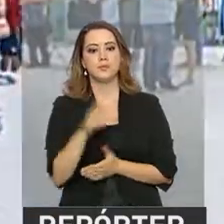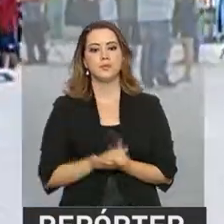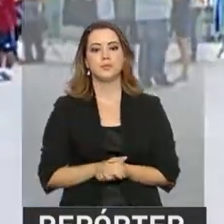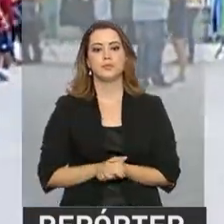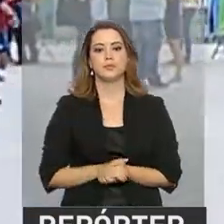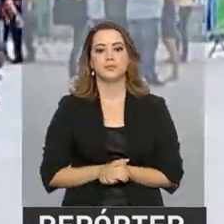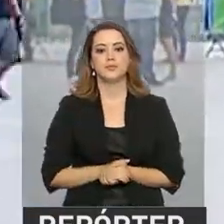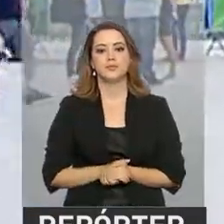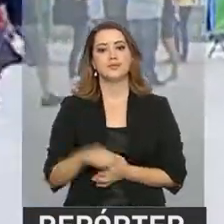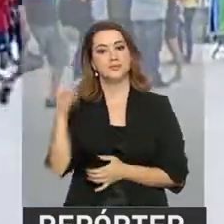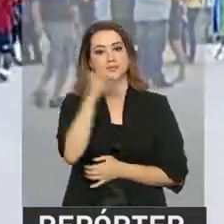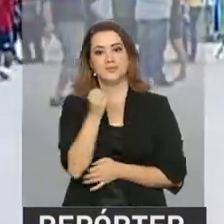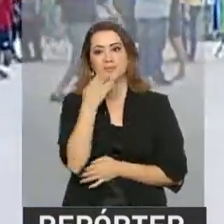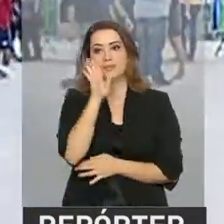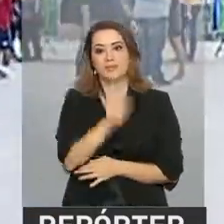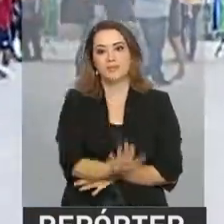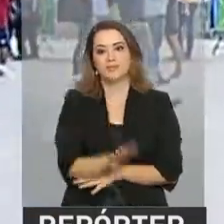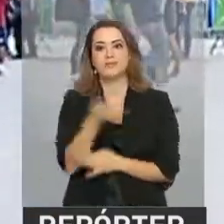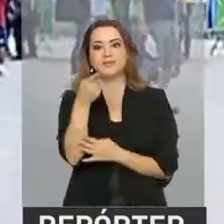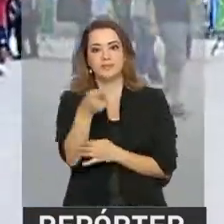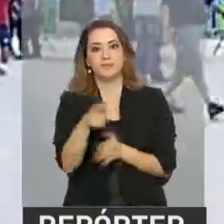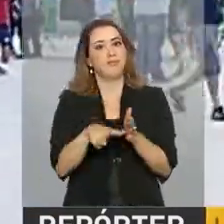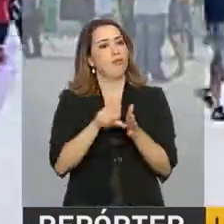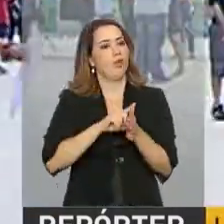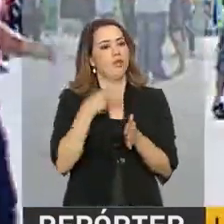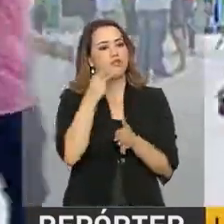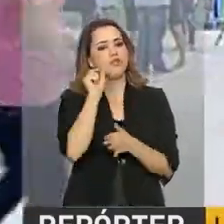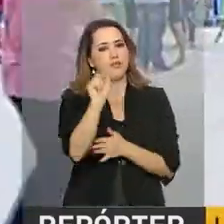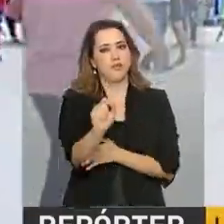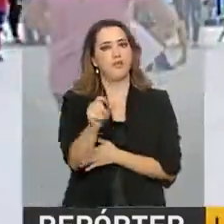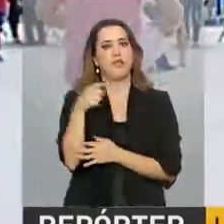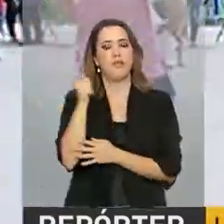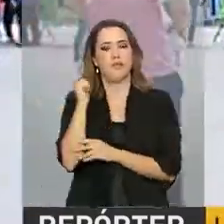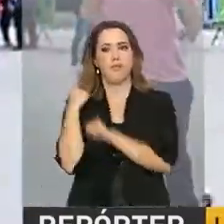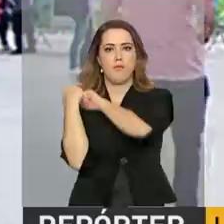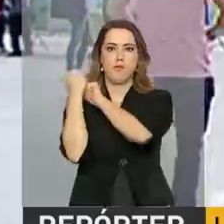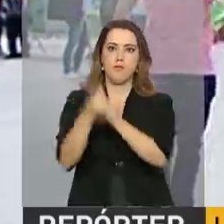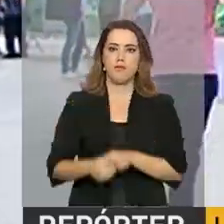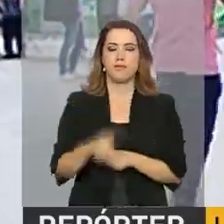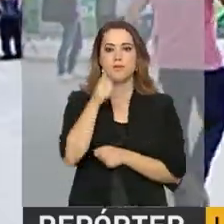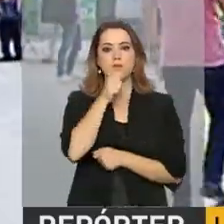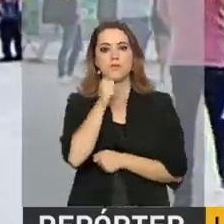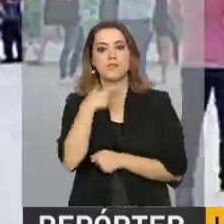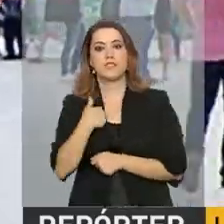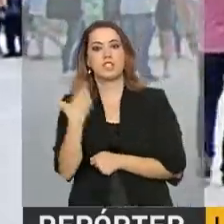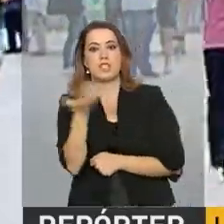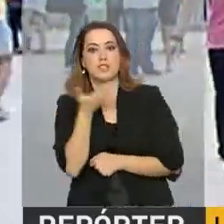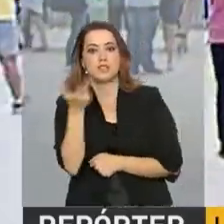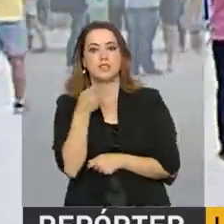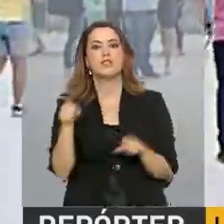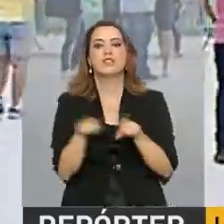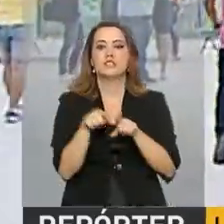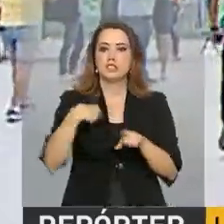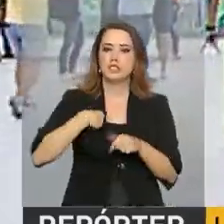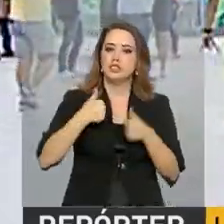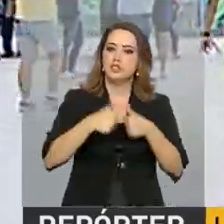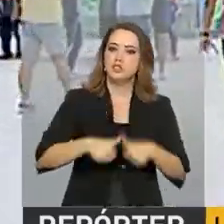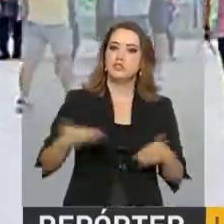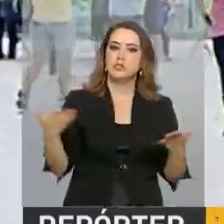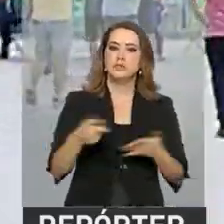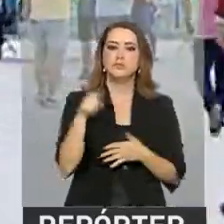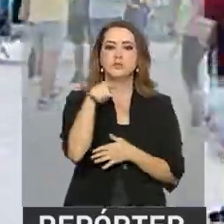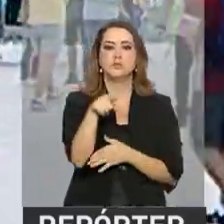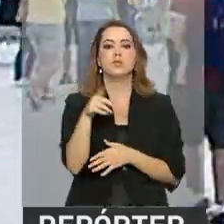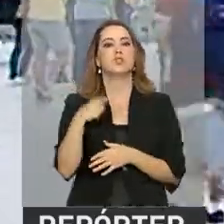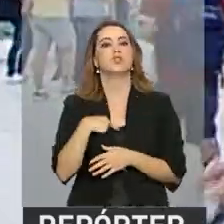Olá, Leandro, boa tarde. Olha só, antes de falar da Mariana Silva, eu quero dizer para você que eu estou aqui, ó, do lado também de uma grande estrela desses